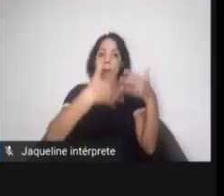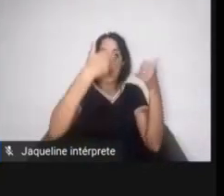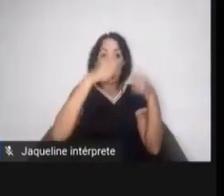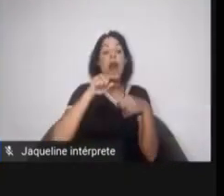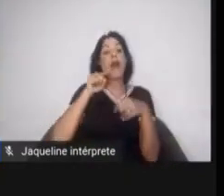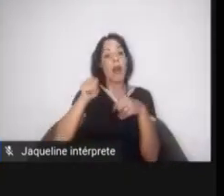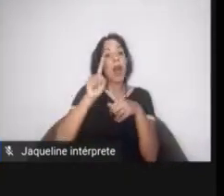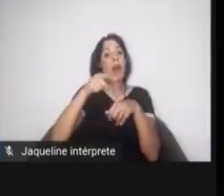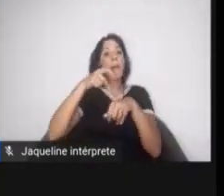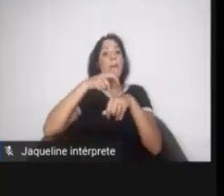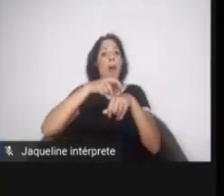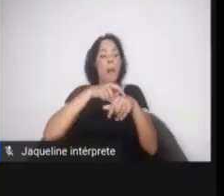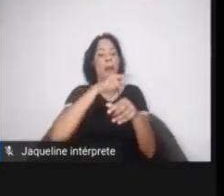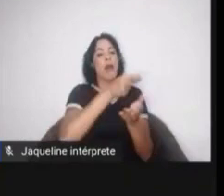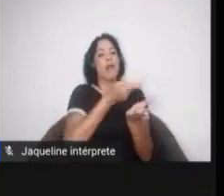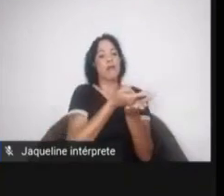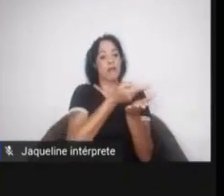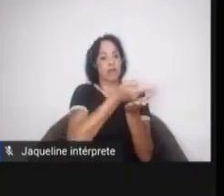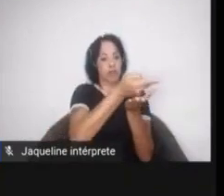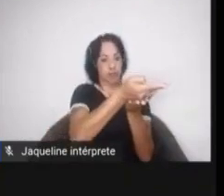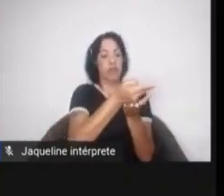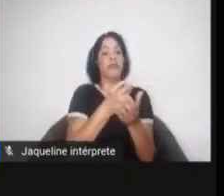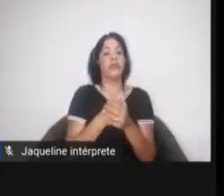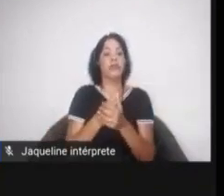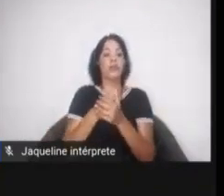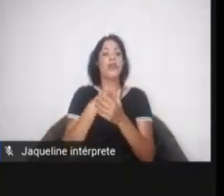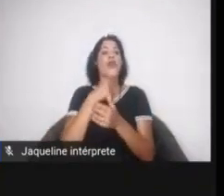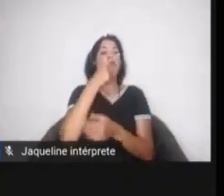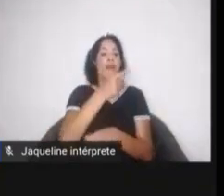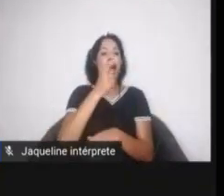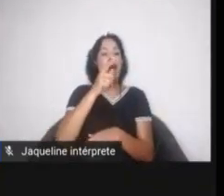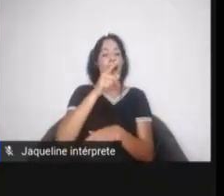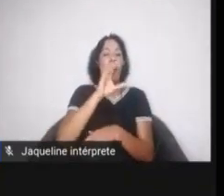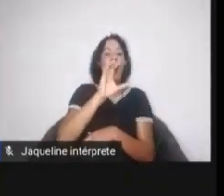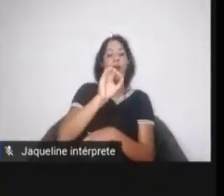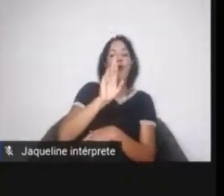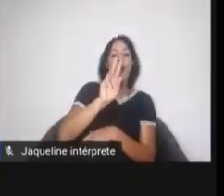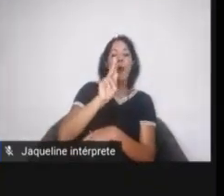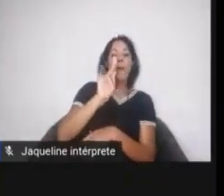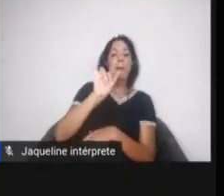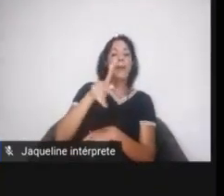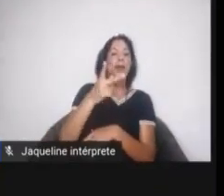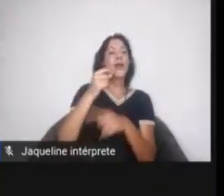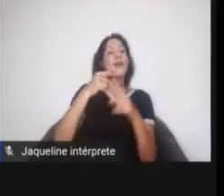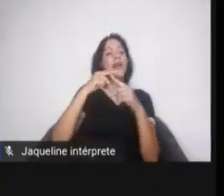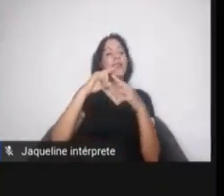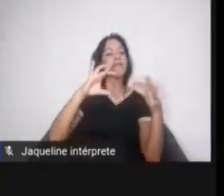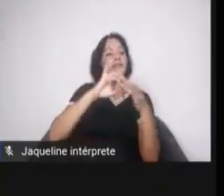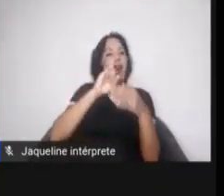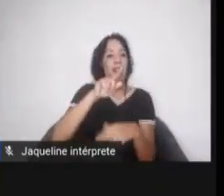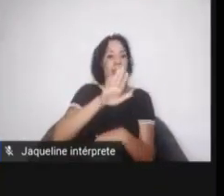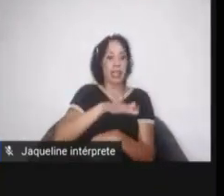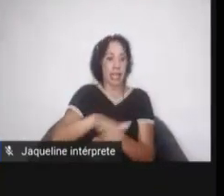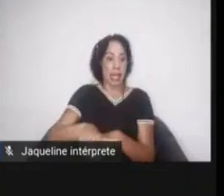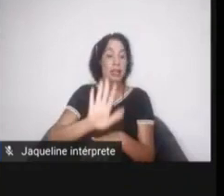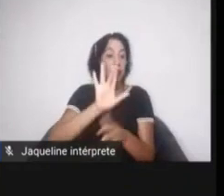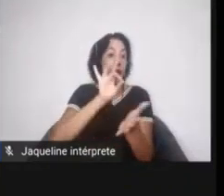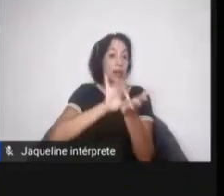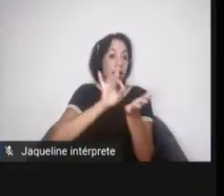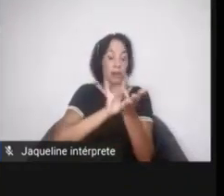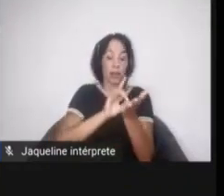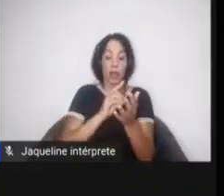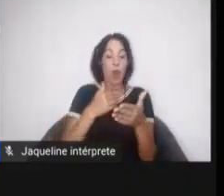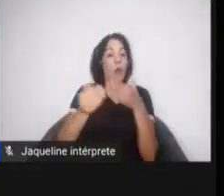da internação. Eu falo com a criança, né, o corpinho, mas todos nós estamos numa situação de vulnerabilidade no